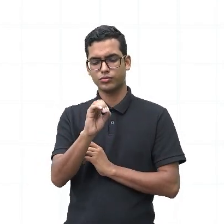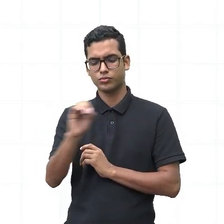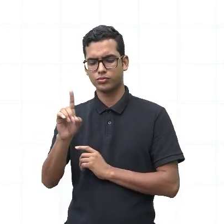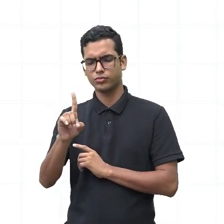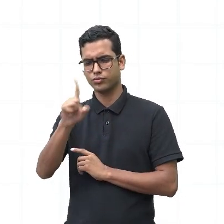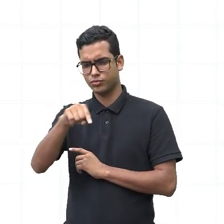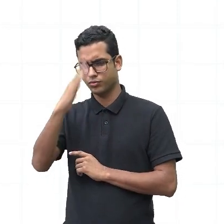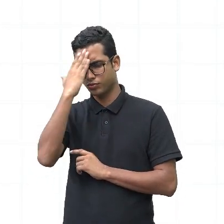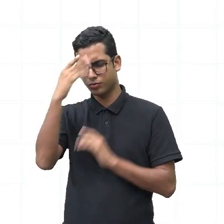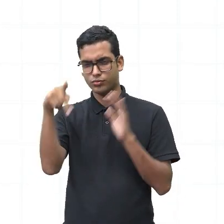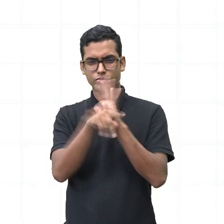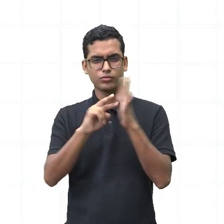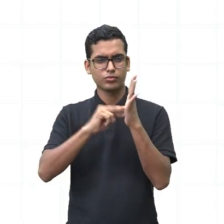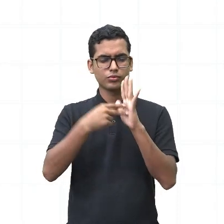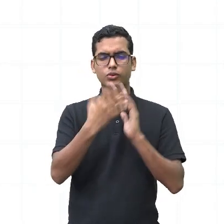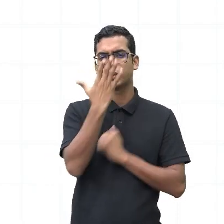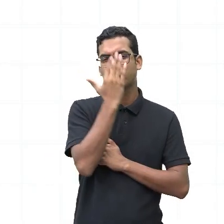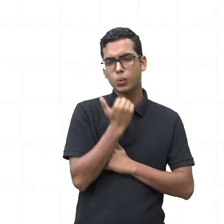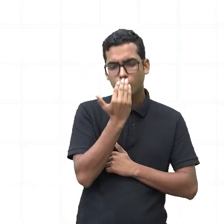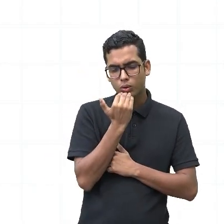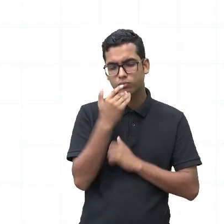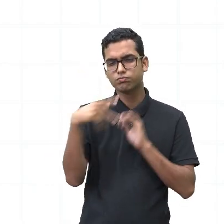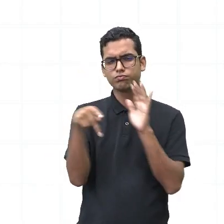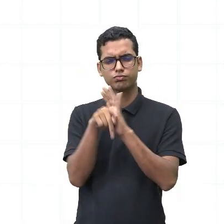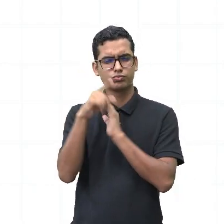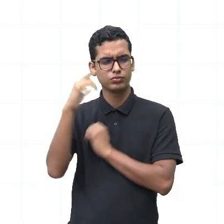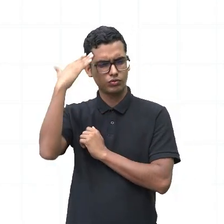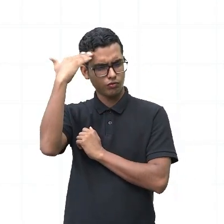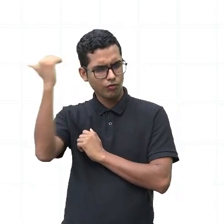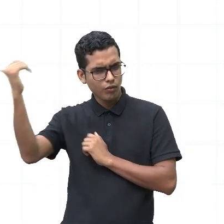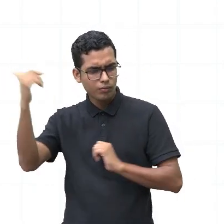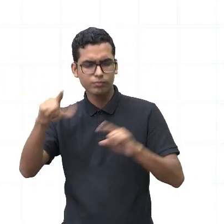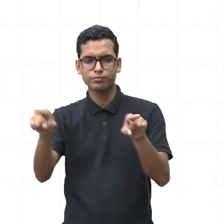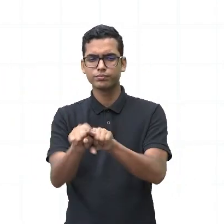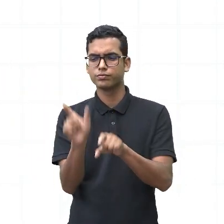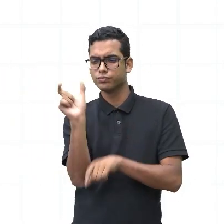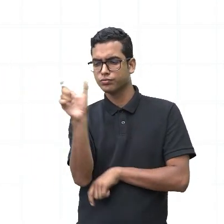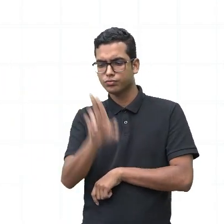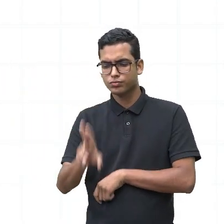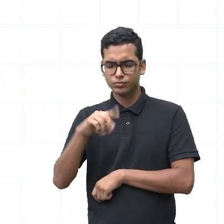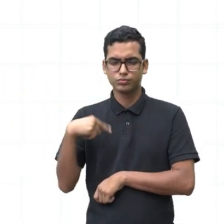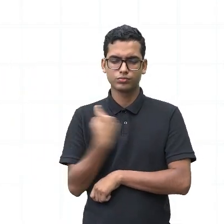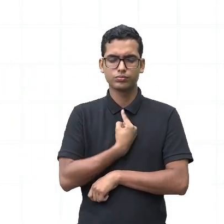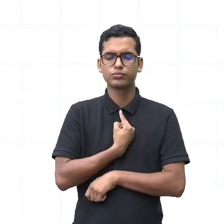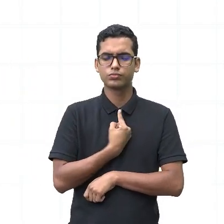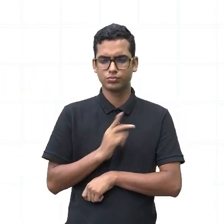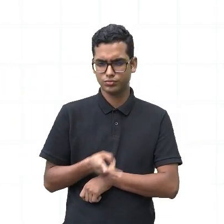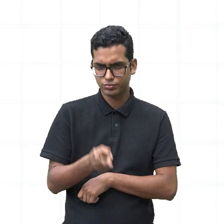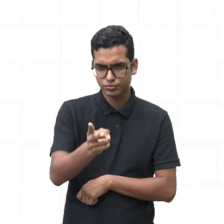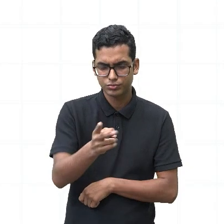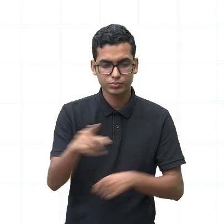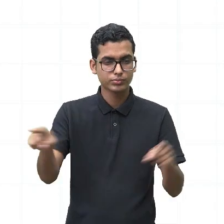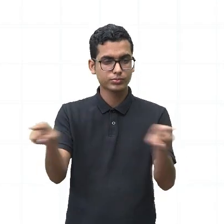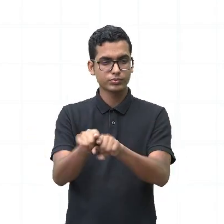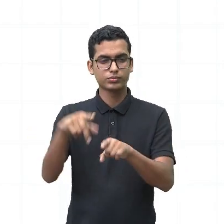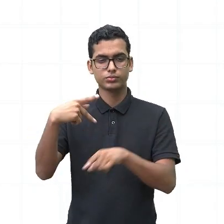devem conhecer essa palavra porque ela está em inglês, mas é amplamente usada no nosso dia a dia. E temos aí production. Daí